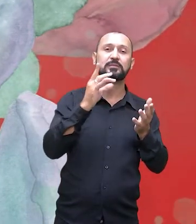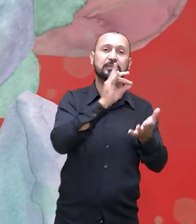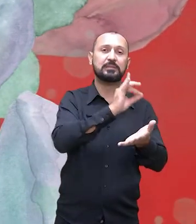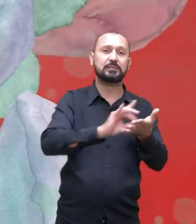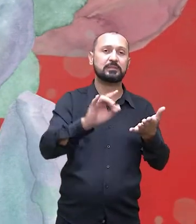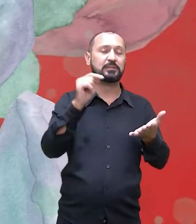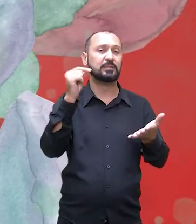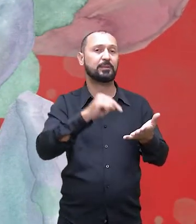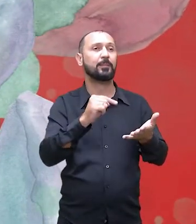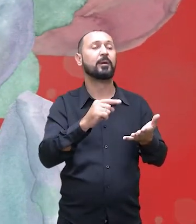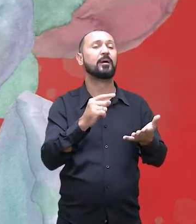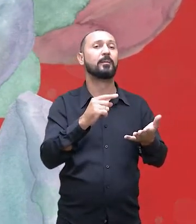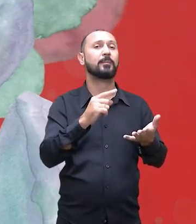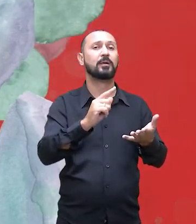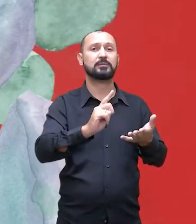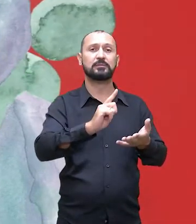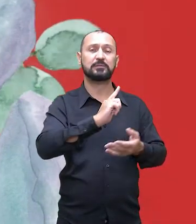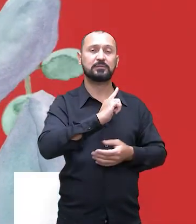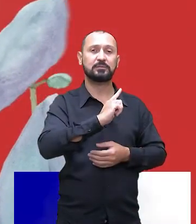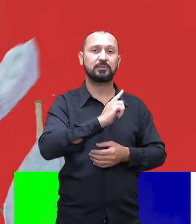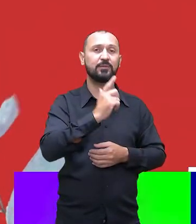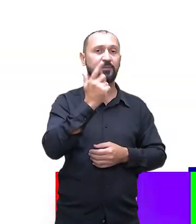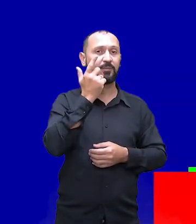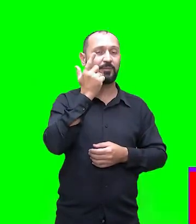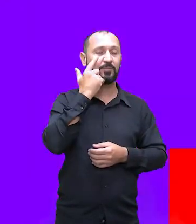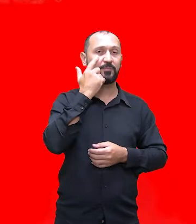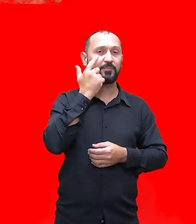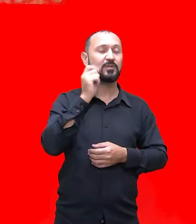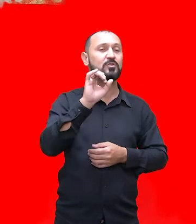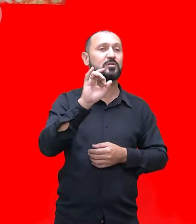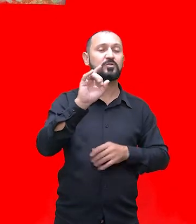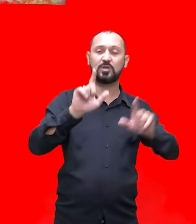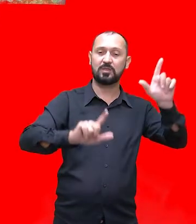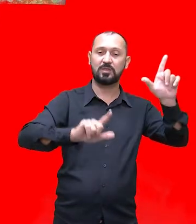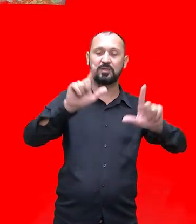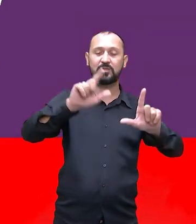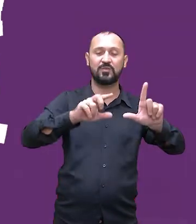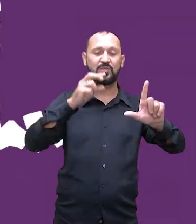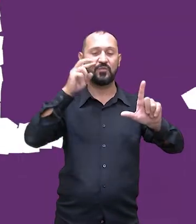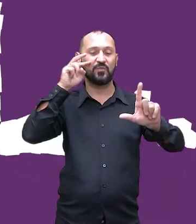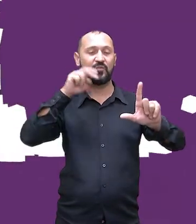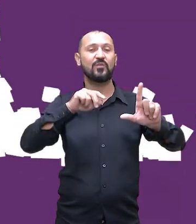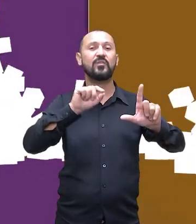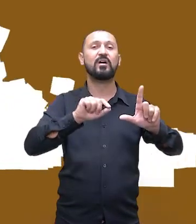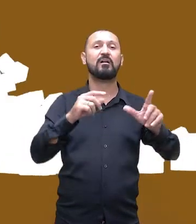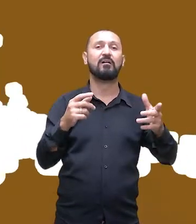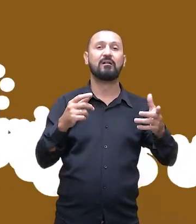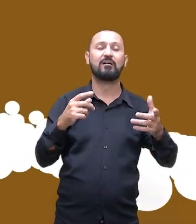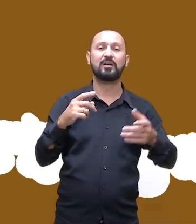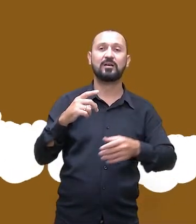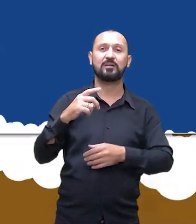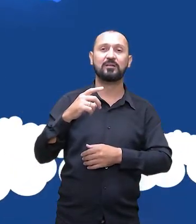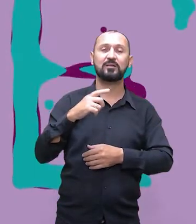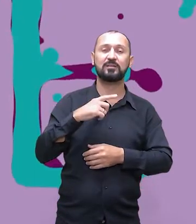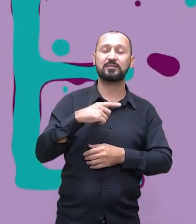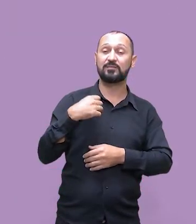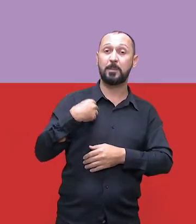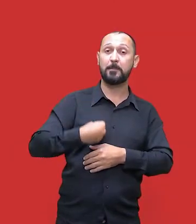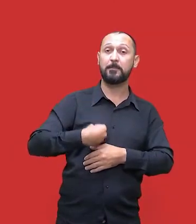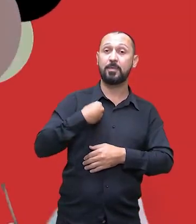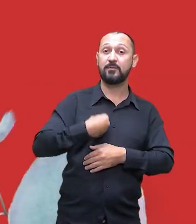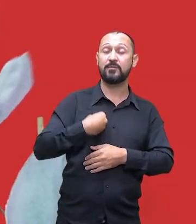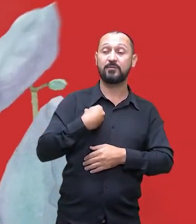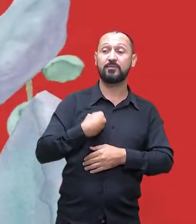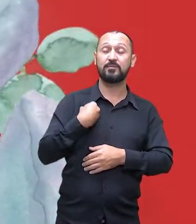presenciando essa crueldade. Então, o Ginga esse ano traz, no seu aniversário de comemoração dos 35 anos,